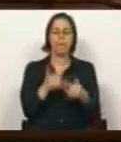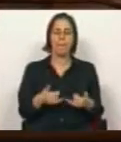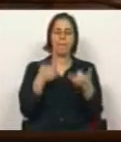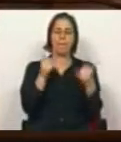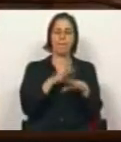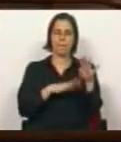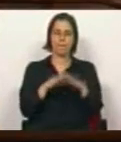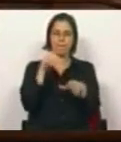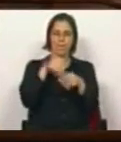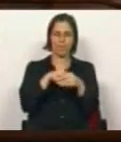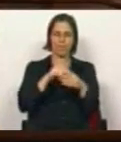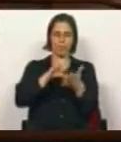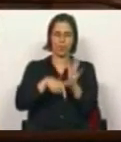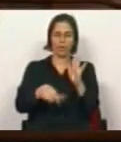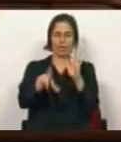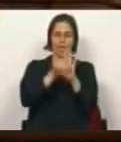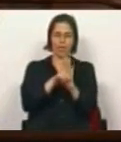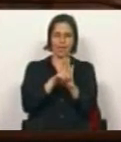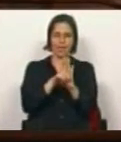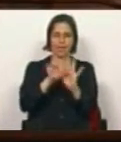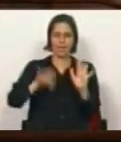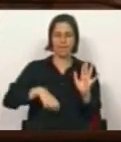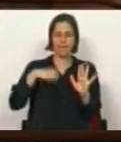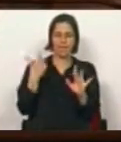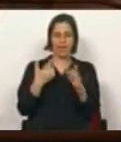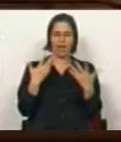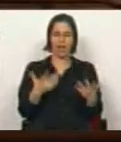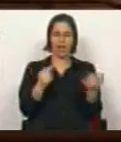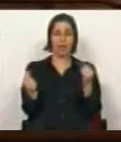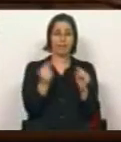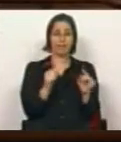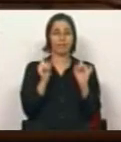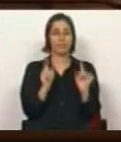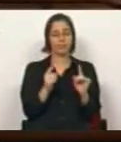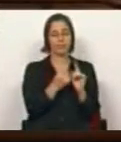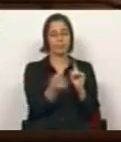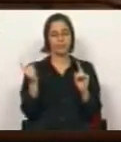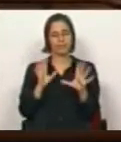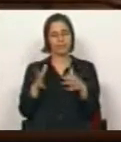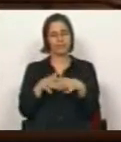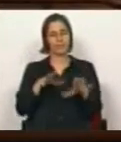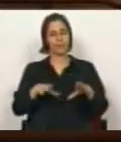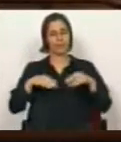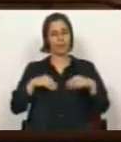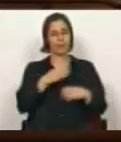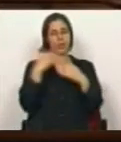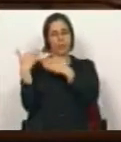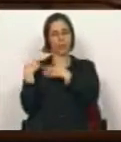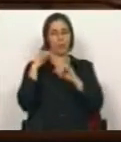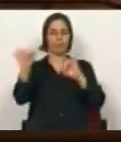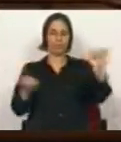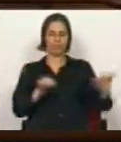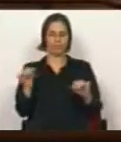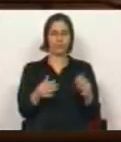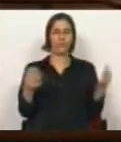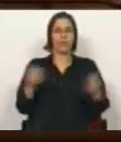seguir procedermos à votação do projeto de lei dos Verdes que acabamos de discutir, cada bancada assumirá as suas responsabilidades,